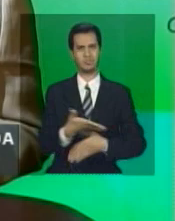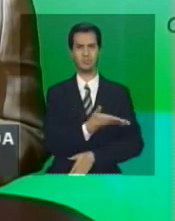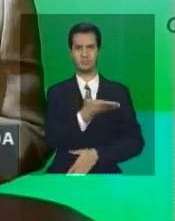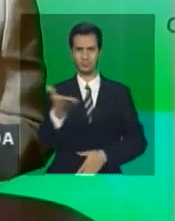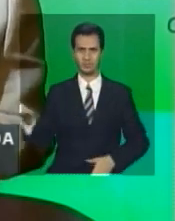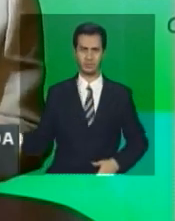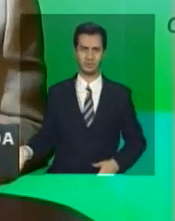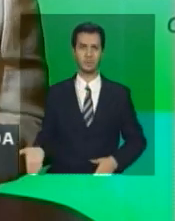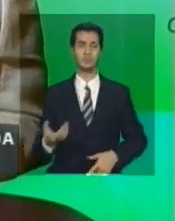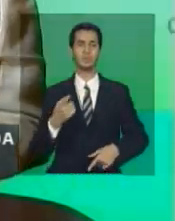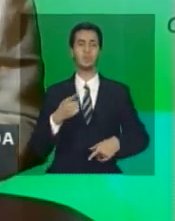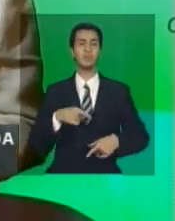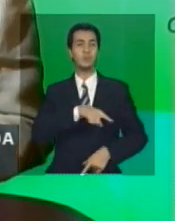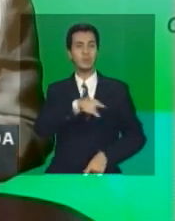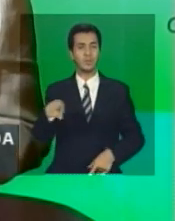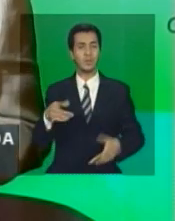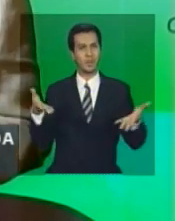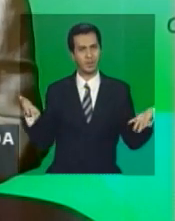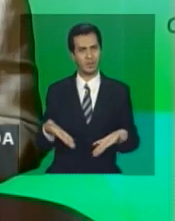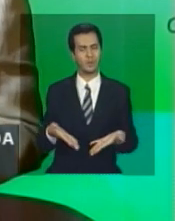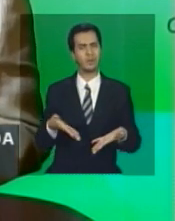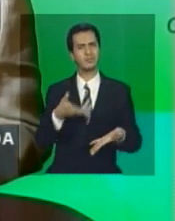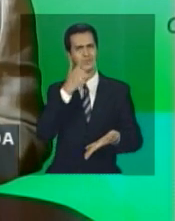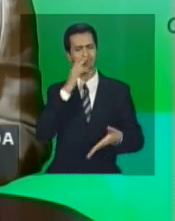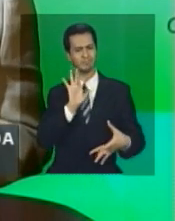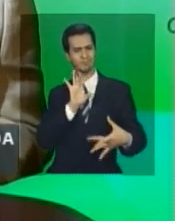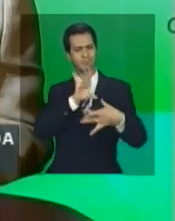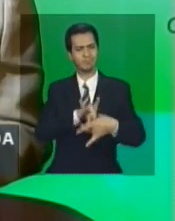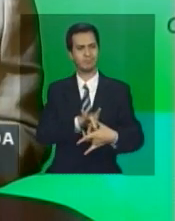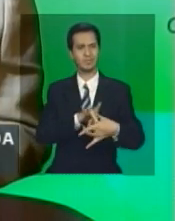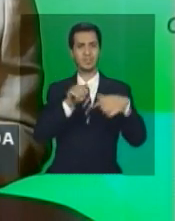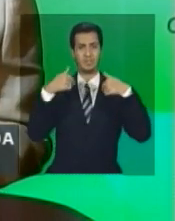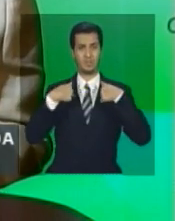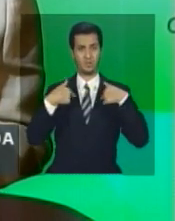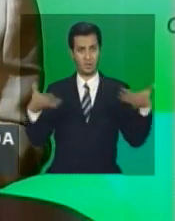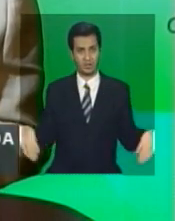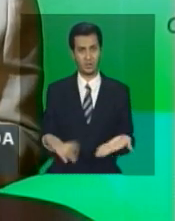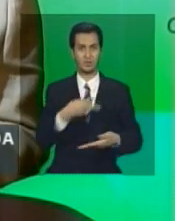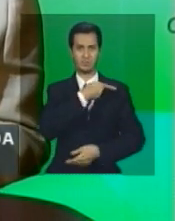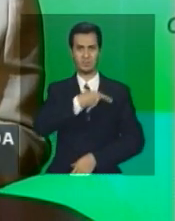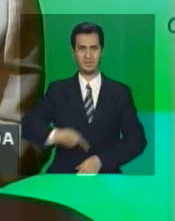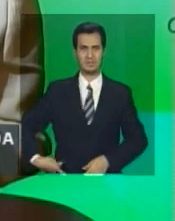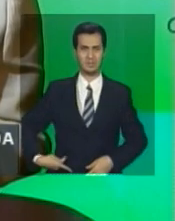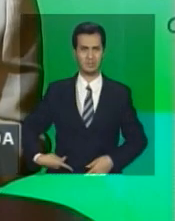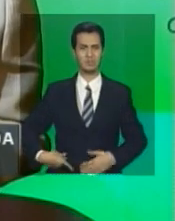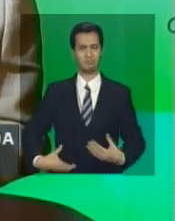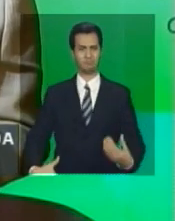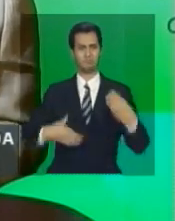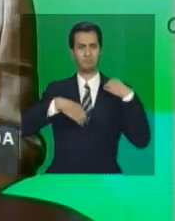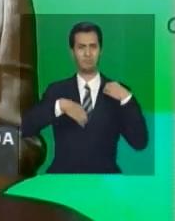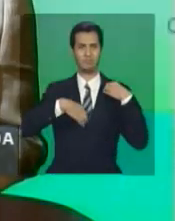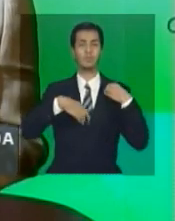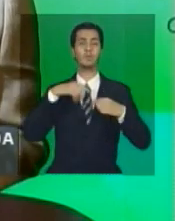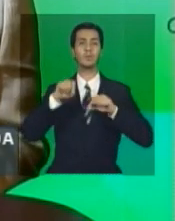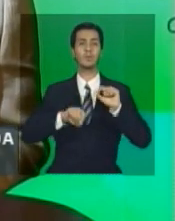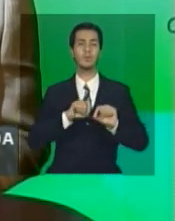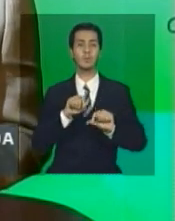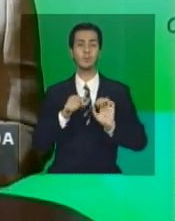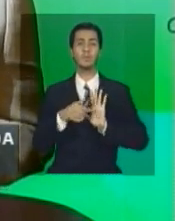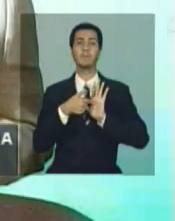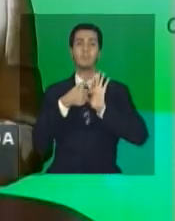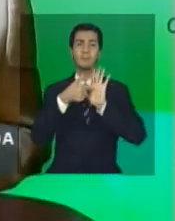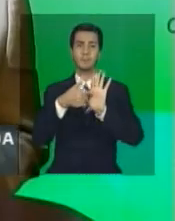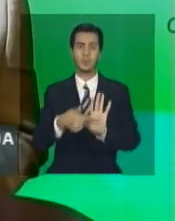vocês. Sintam-se aqui comigo. Esse cargo de presidente que passo agora a ocupar